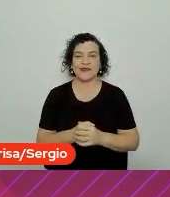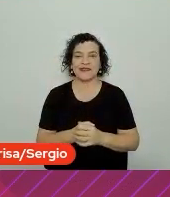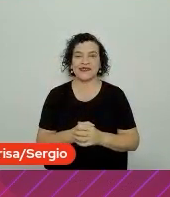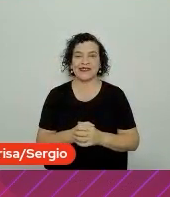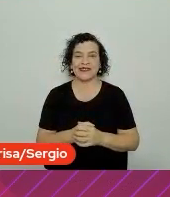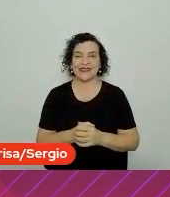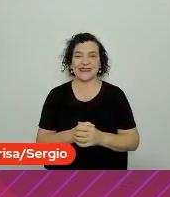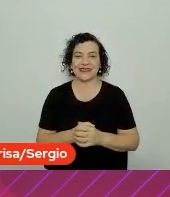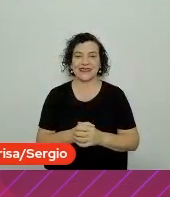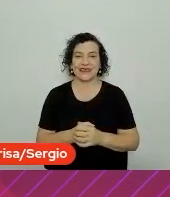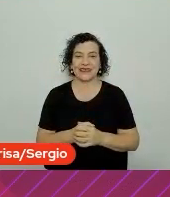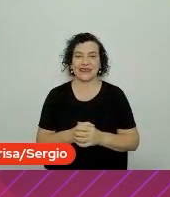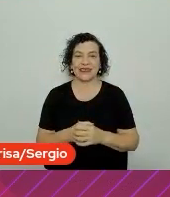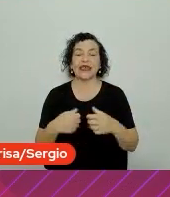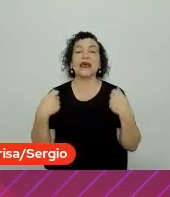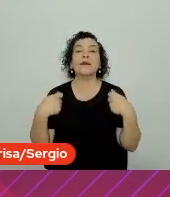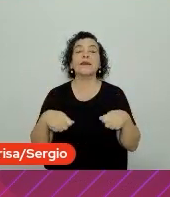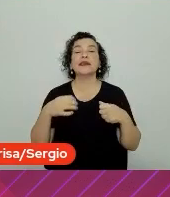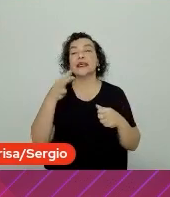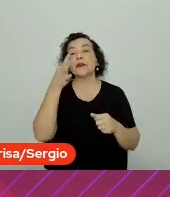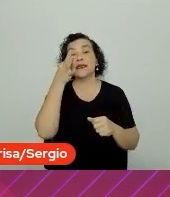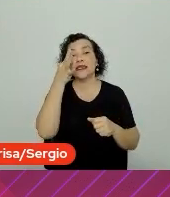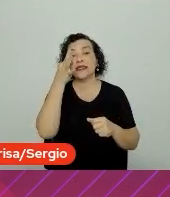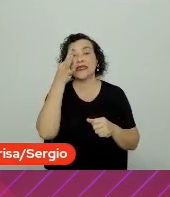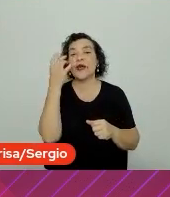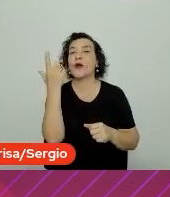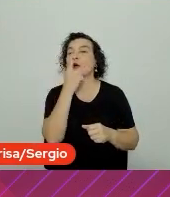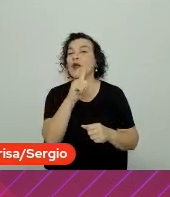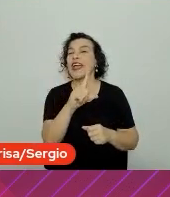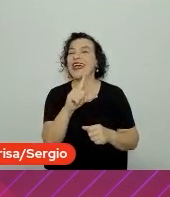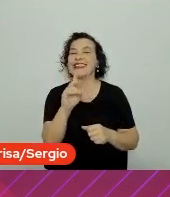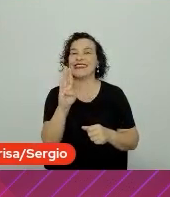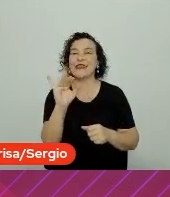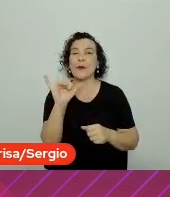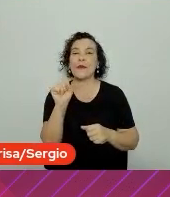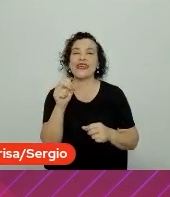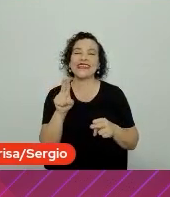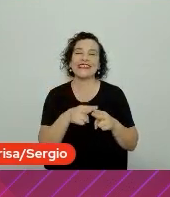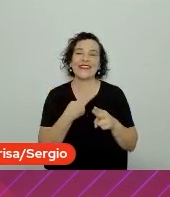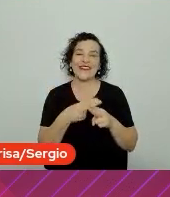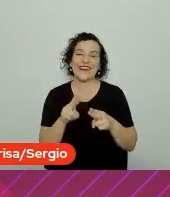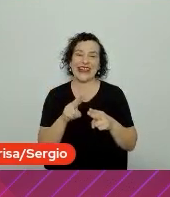Quem comentar aqui no presencial ganha um bis.